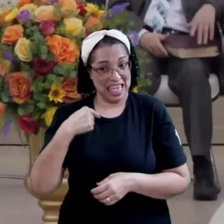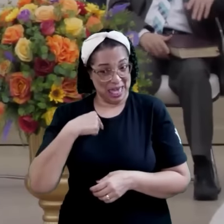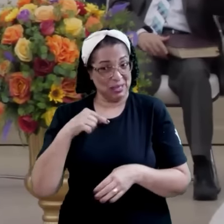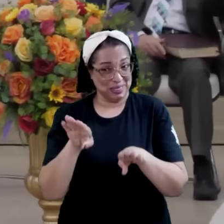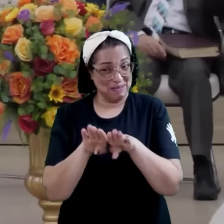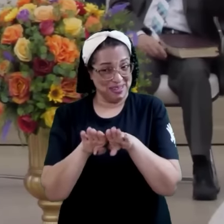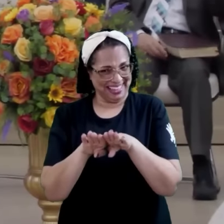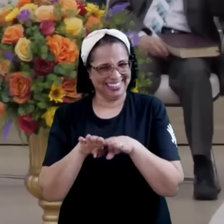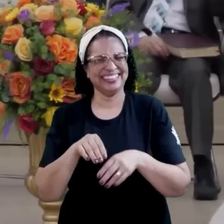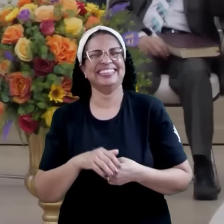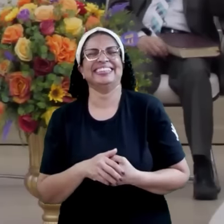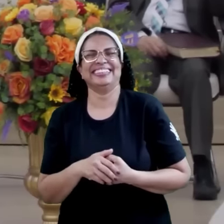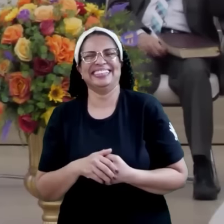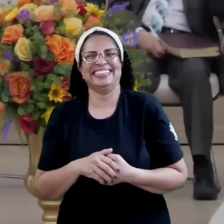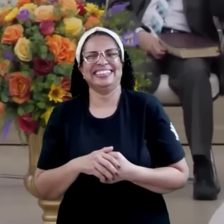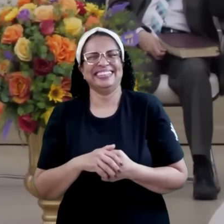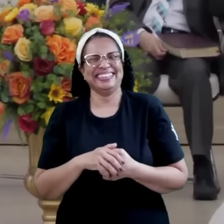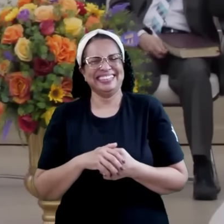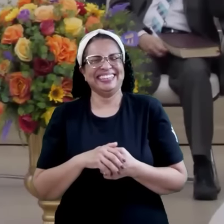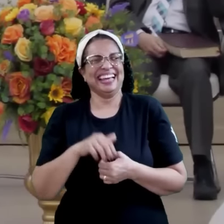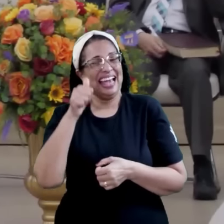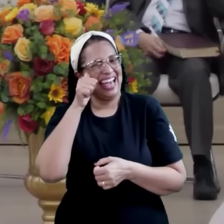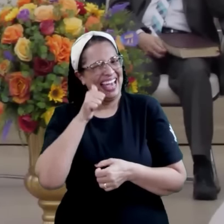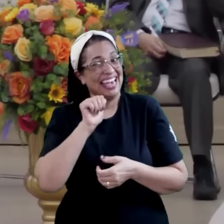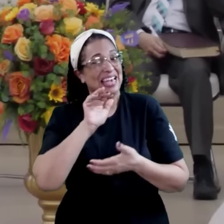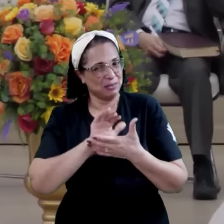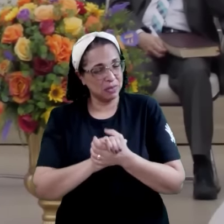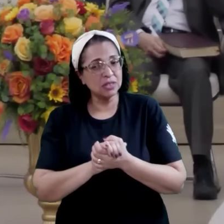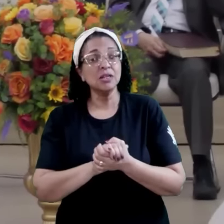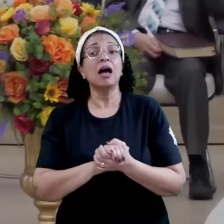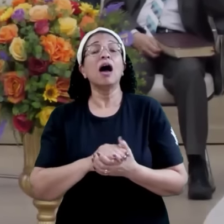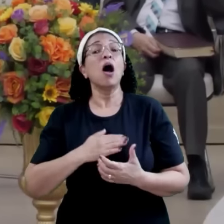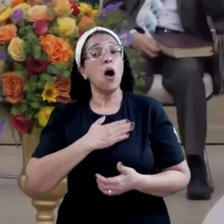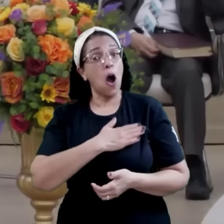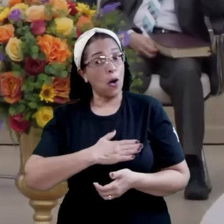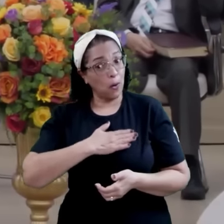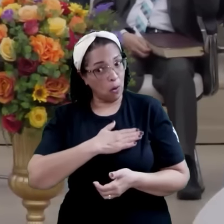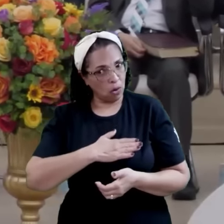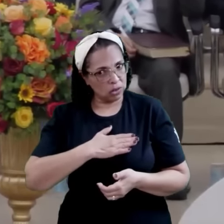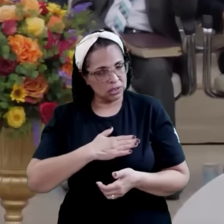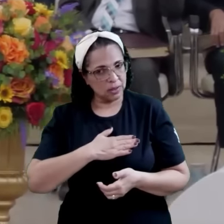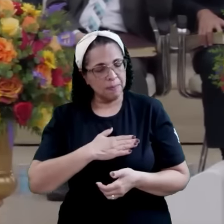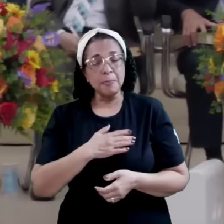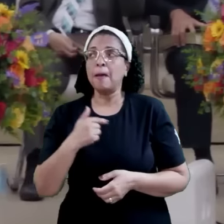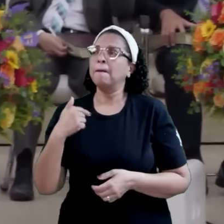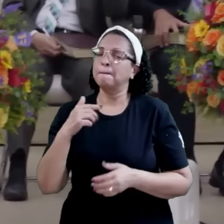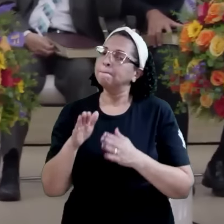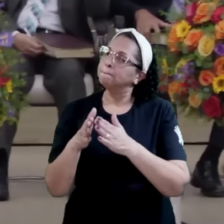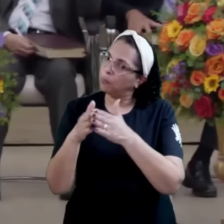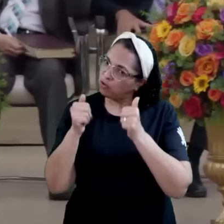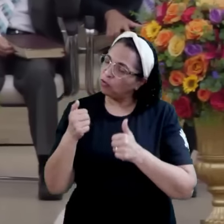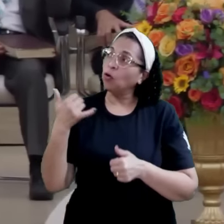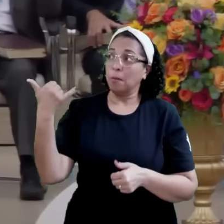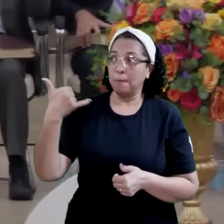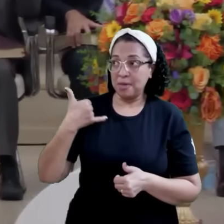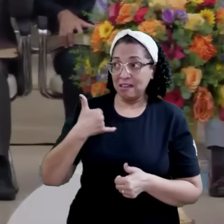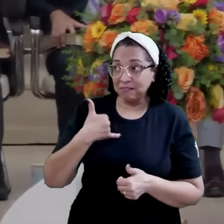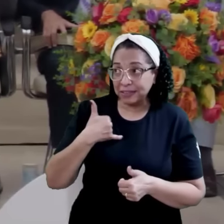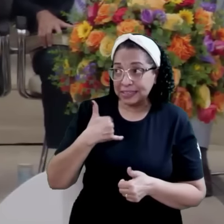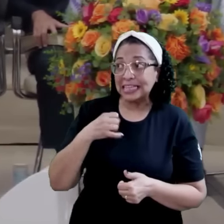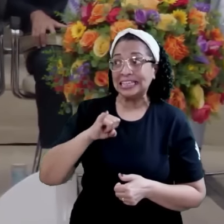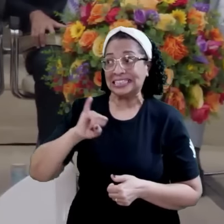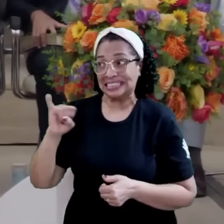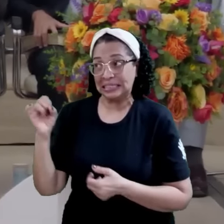a minha esposa não tá sozinha tem mais gente assim mas filha mas onde você tá enxergando o pó não vocês homens não ligam mas gente liga Tem que